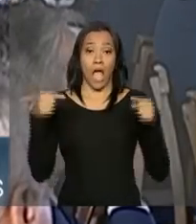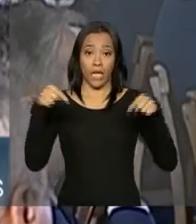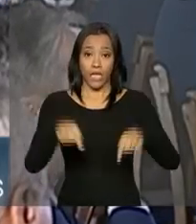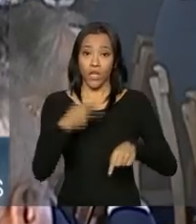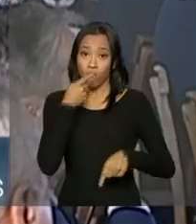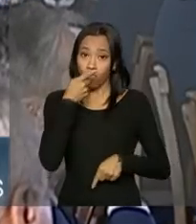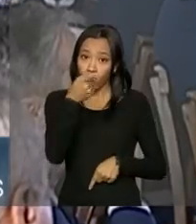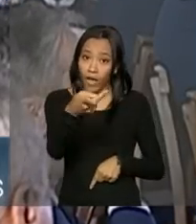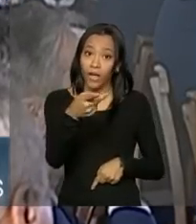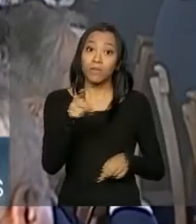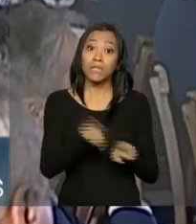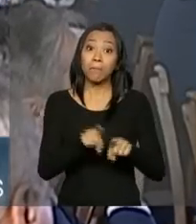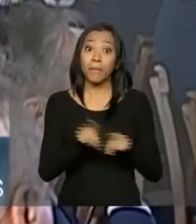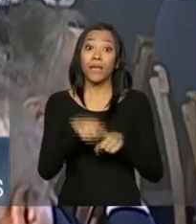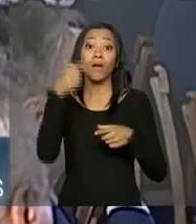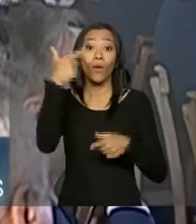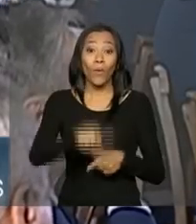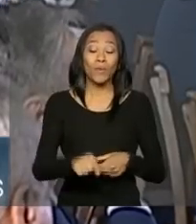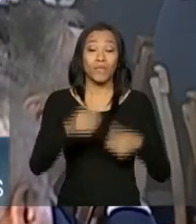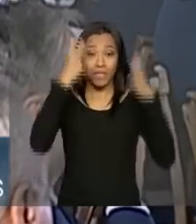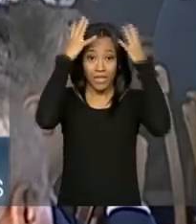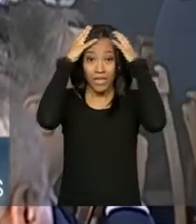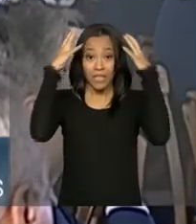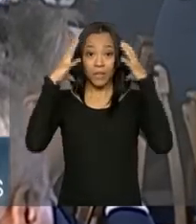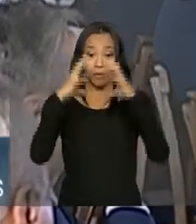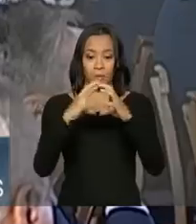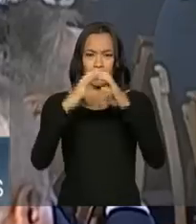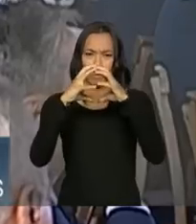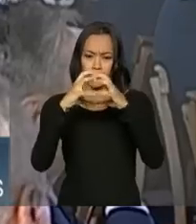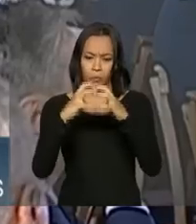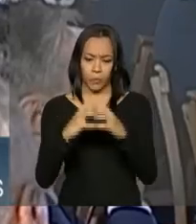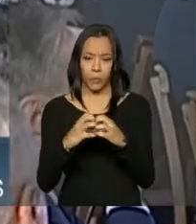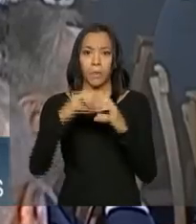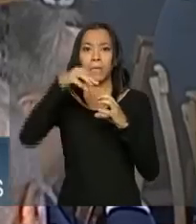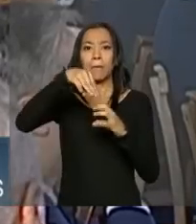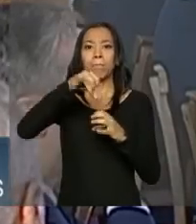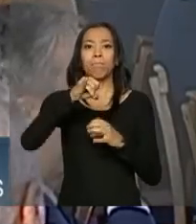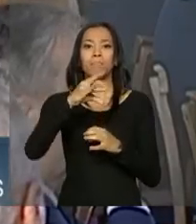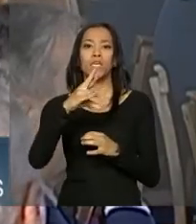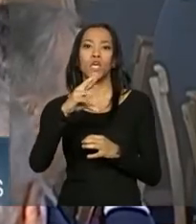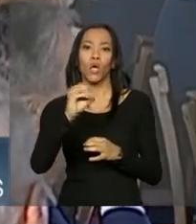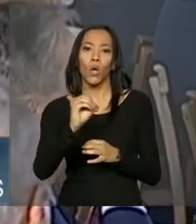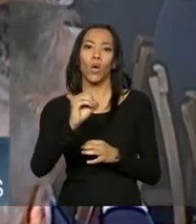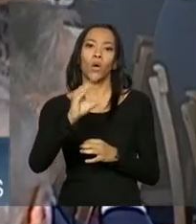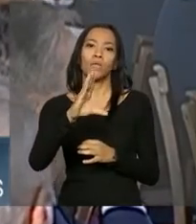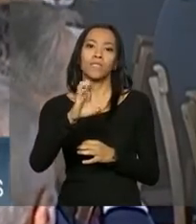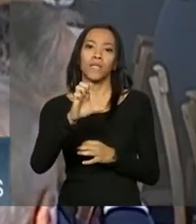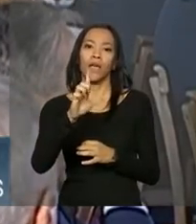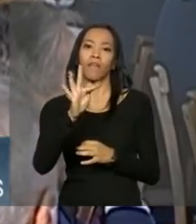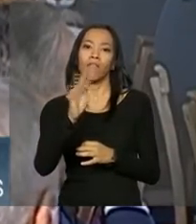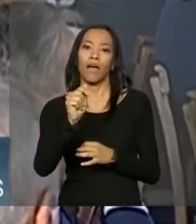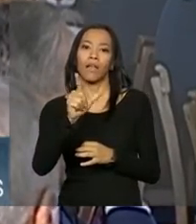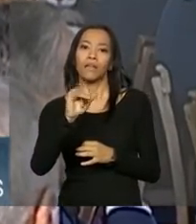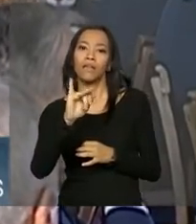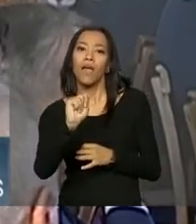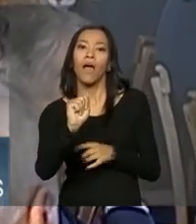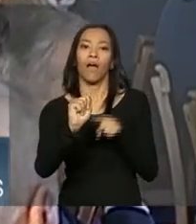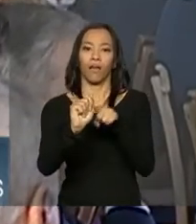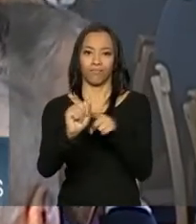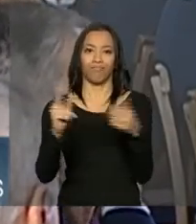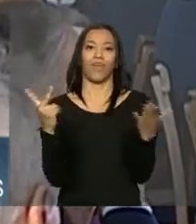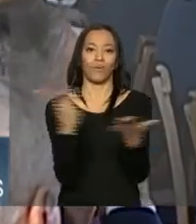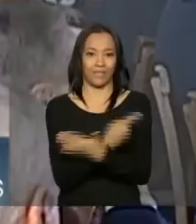combate à microencefalia e à grande contribuição que as Forças Armadas estão dando